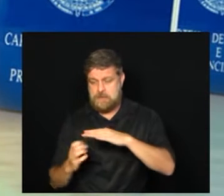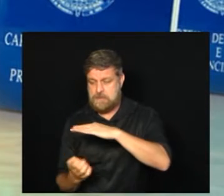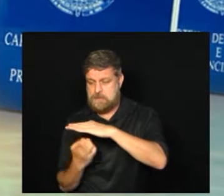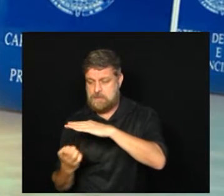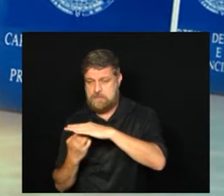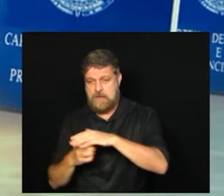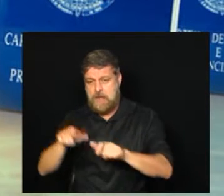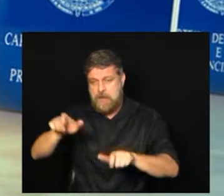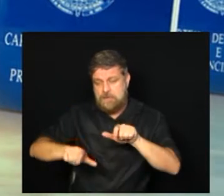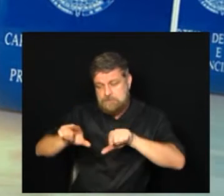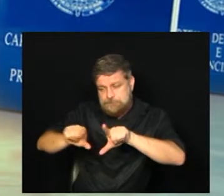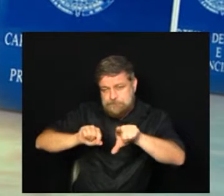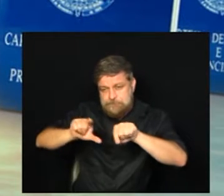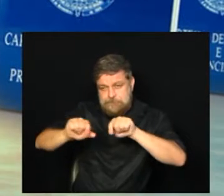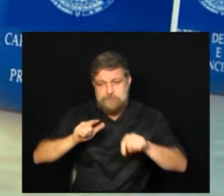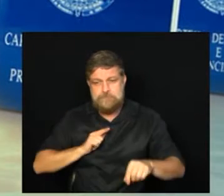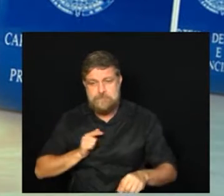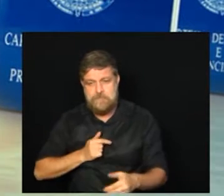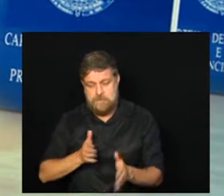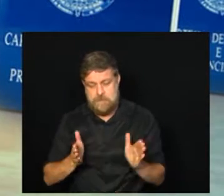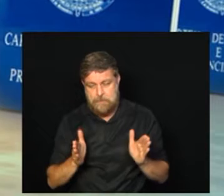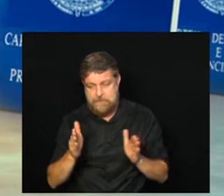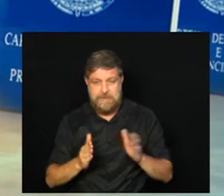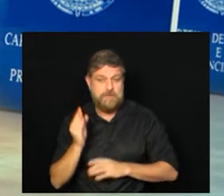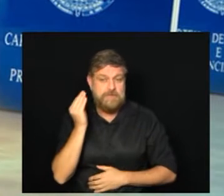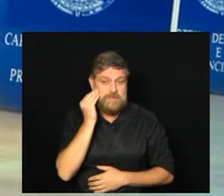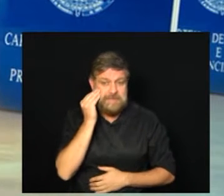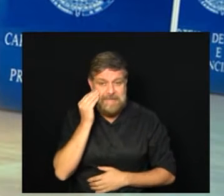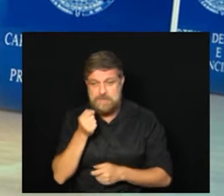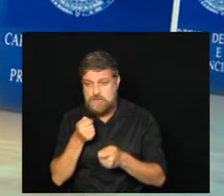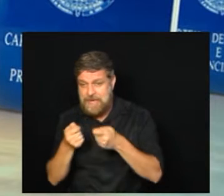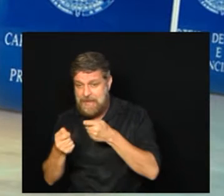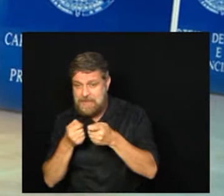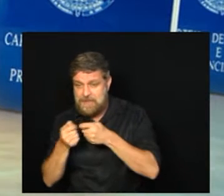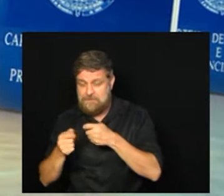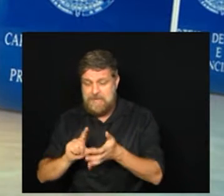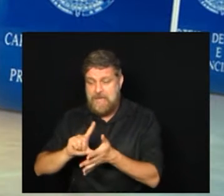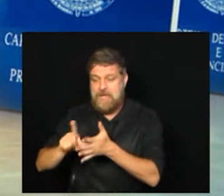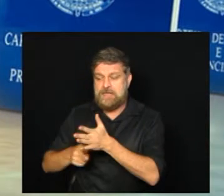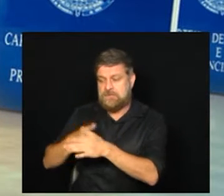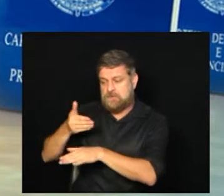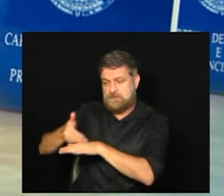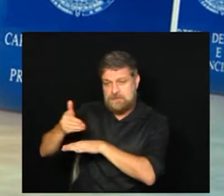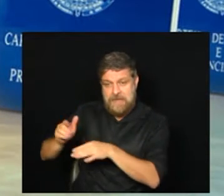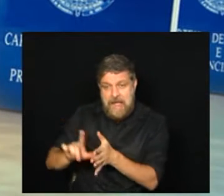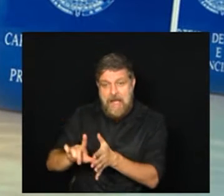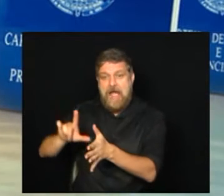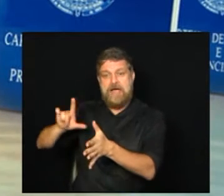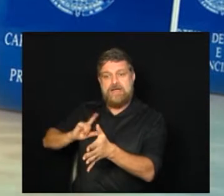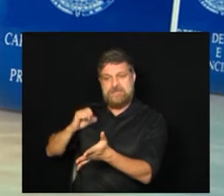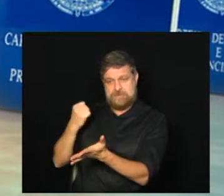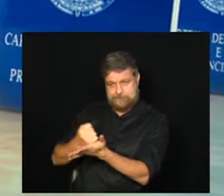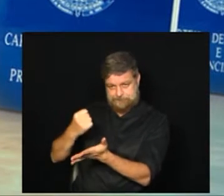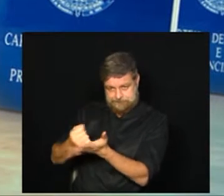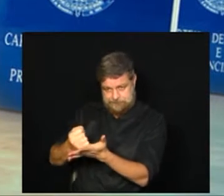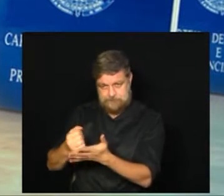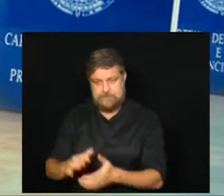candidatos selecionados passarão pelas etapas de testes, entrevistas e treinamento antes da contratação.